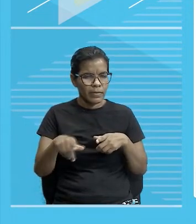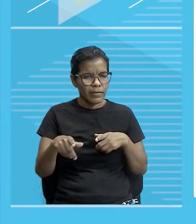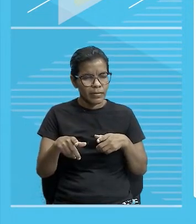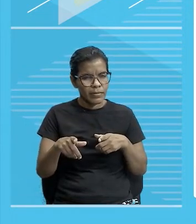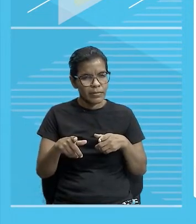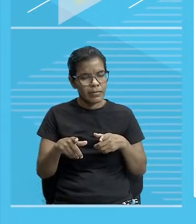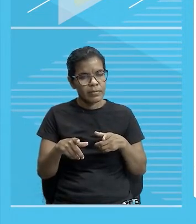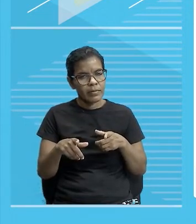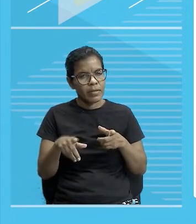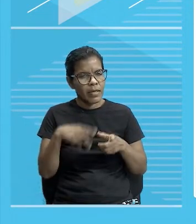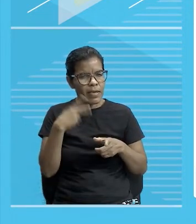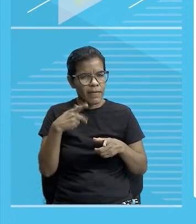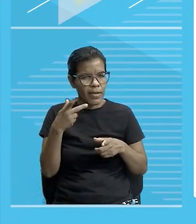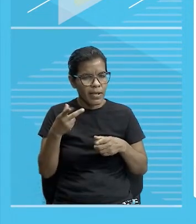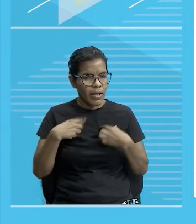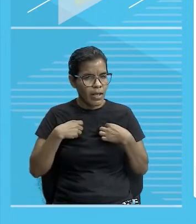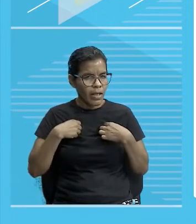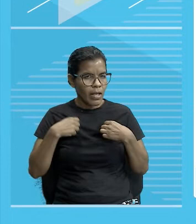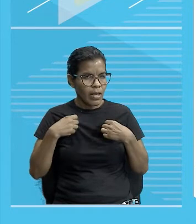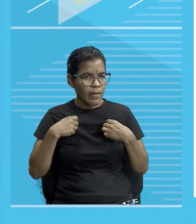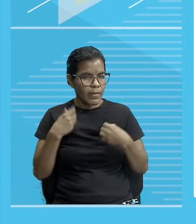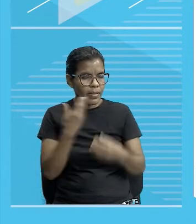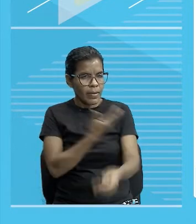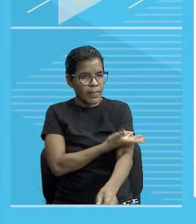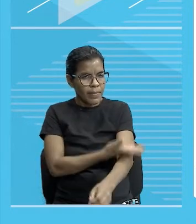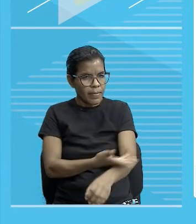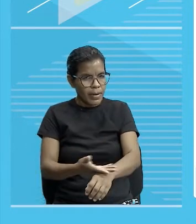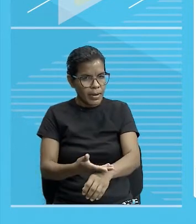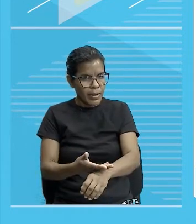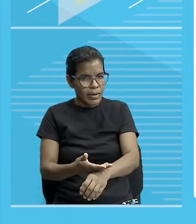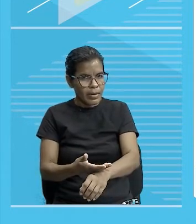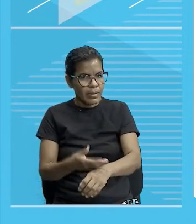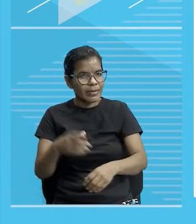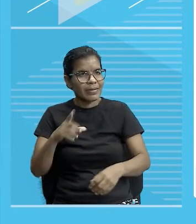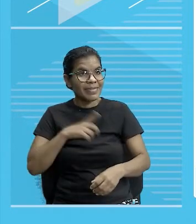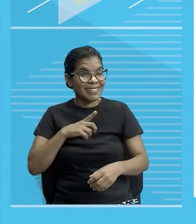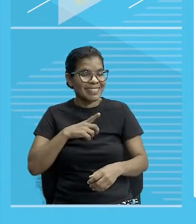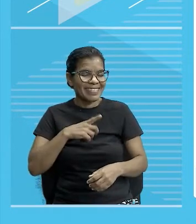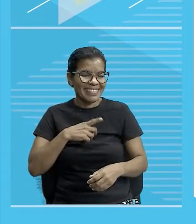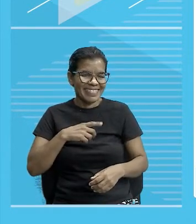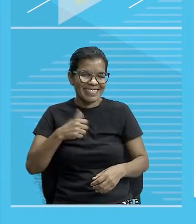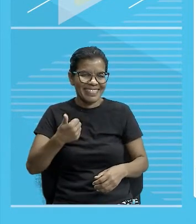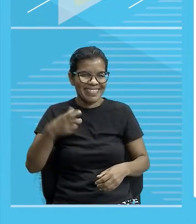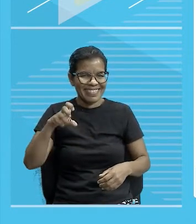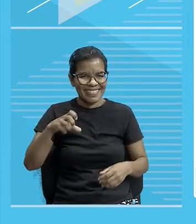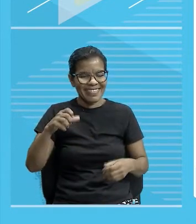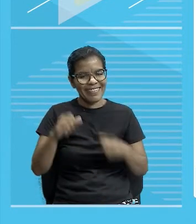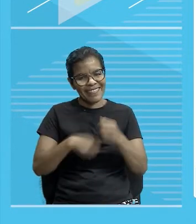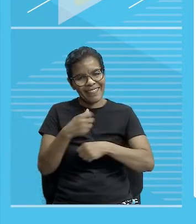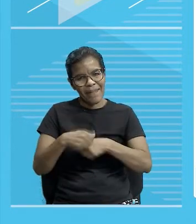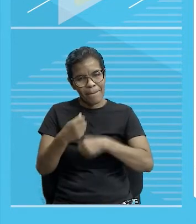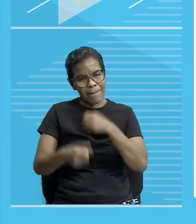Não tem aquela camisa branca que eu tenho mais de 15 anos ela rasgou